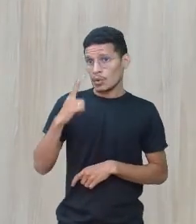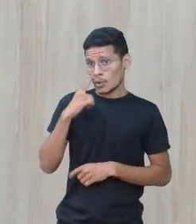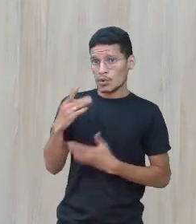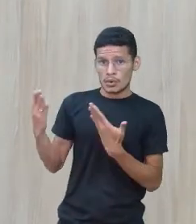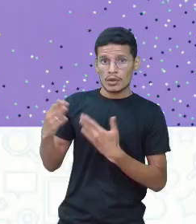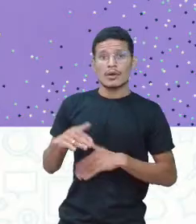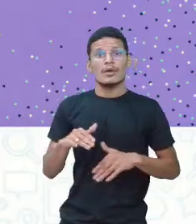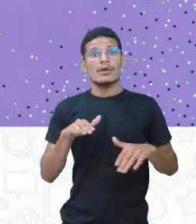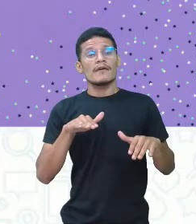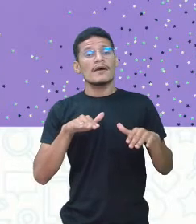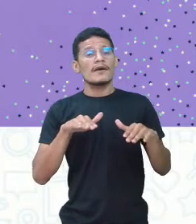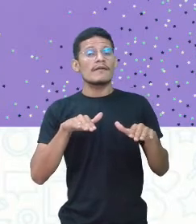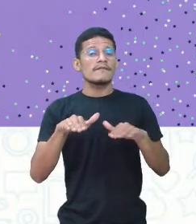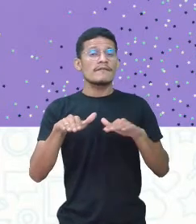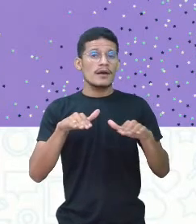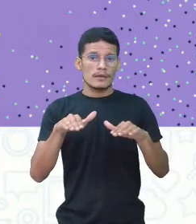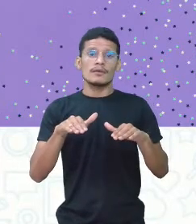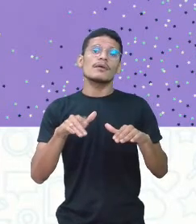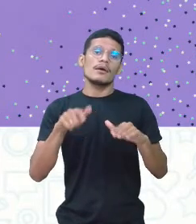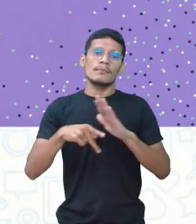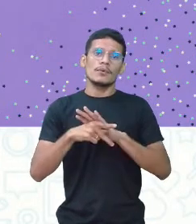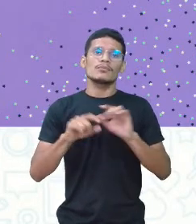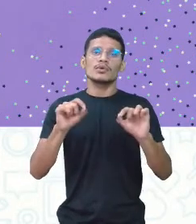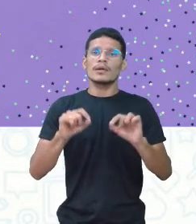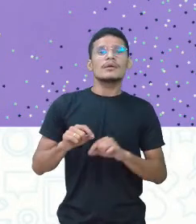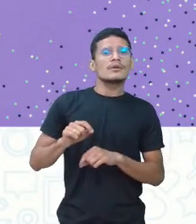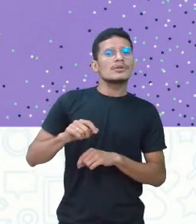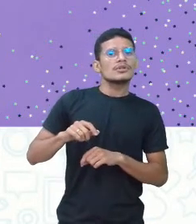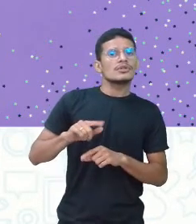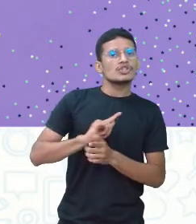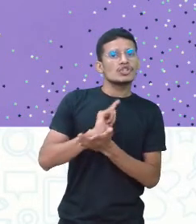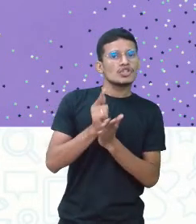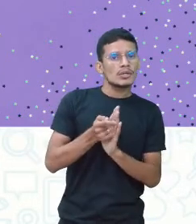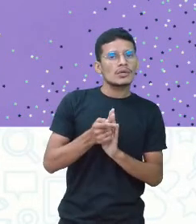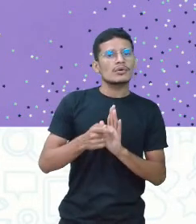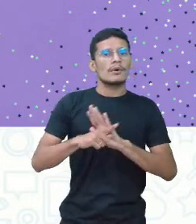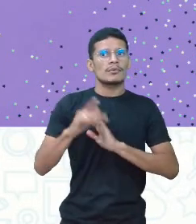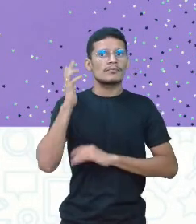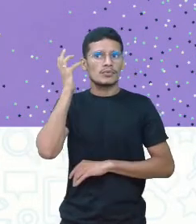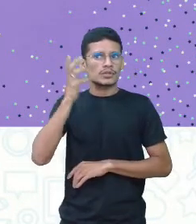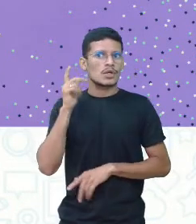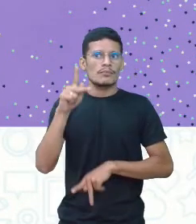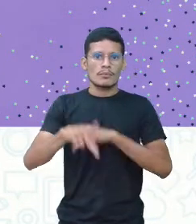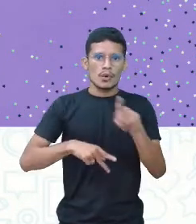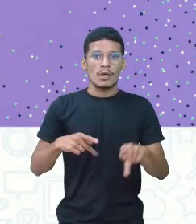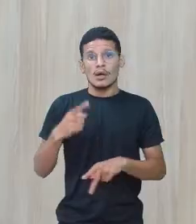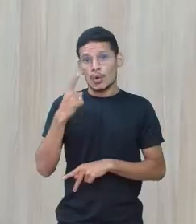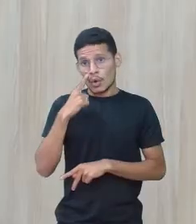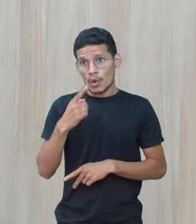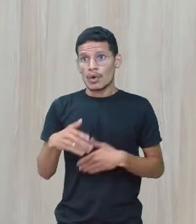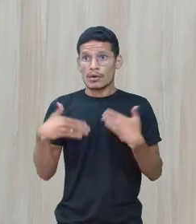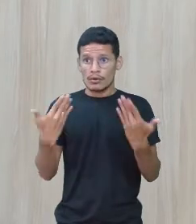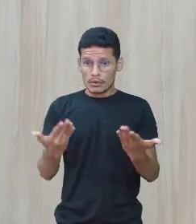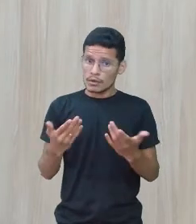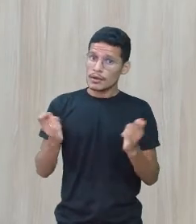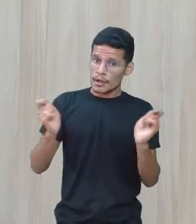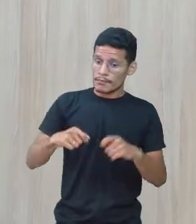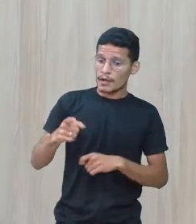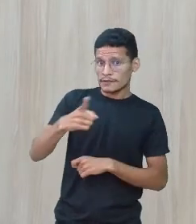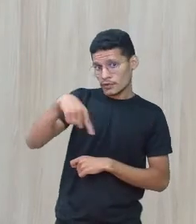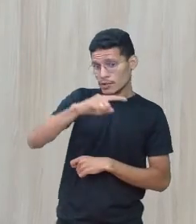funk é um gênero musical popular, conforme se pode observar. Aqui a gente poderia colocar como se pode